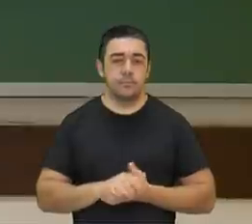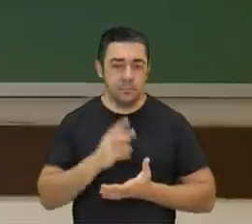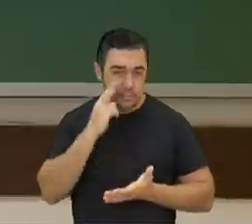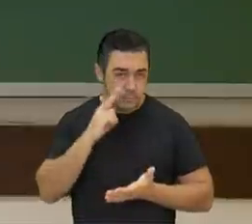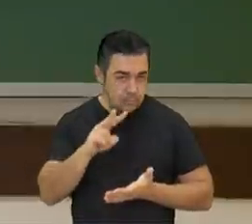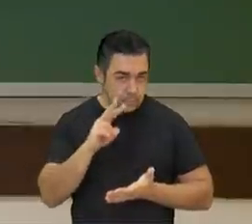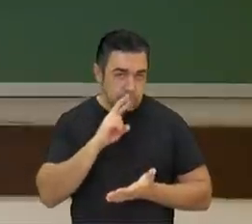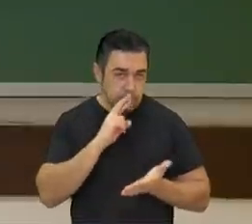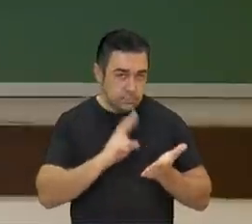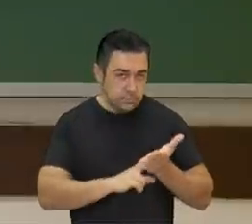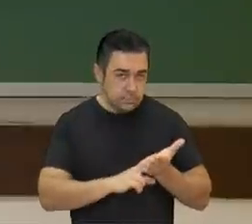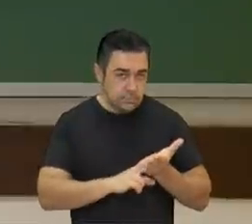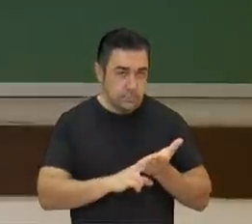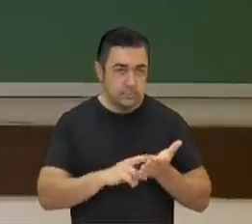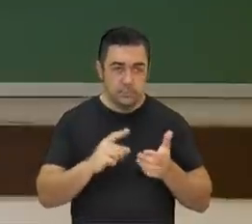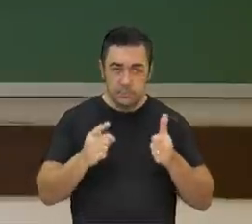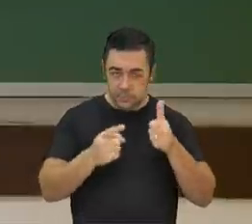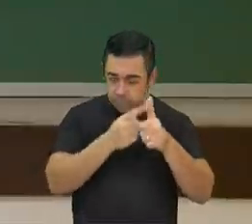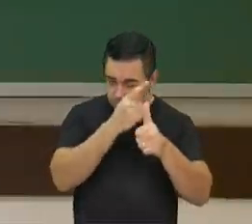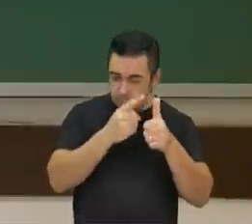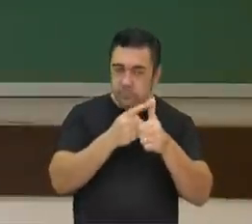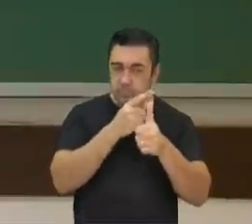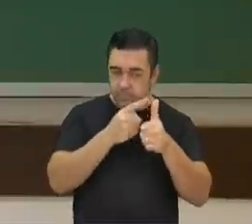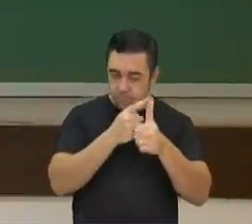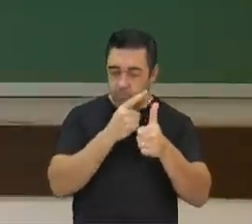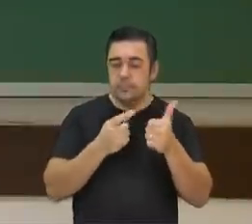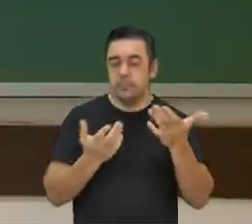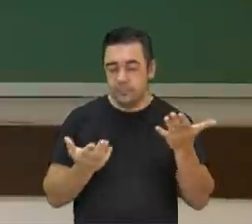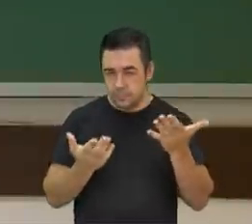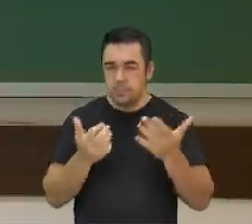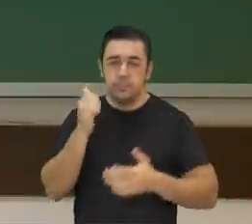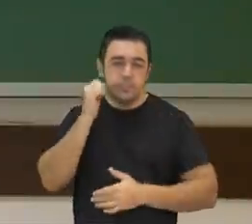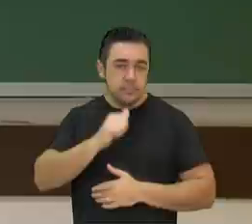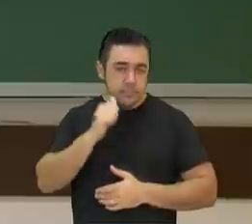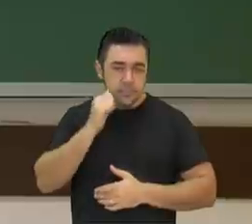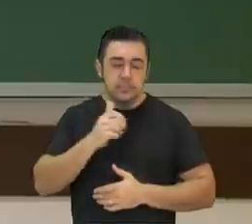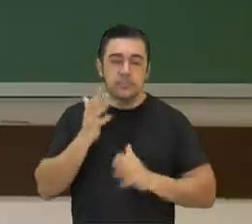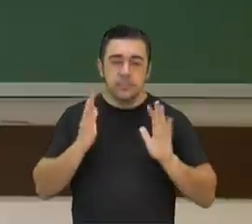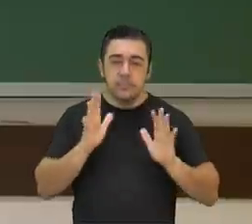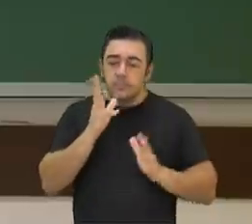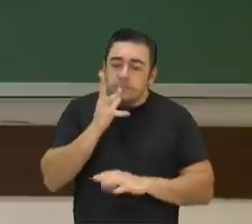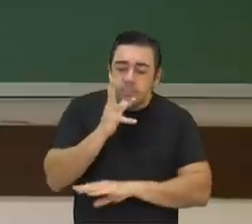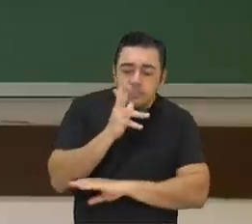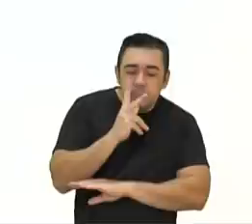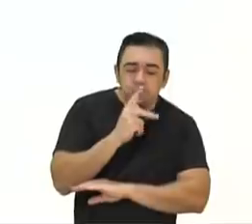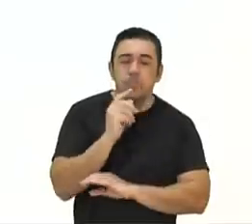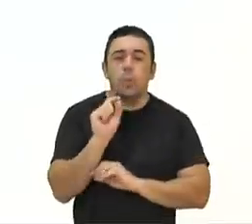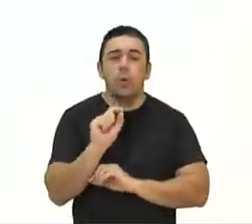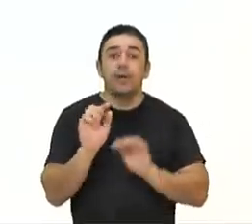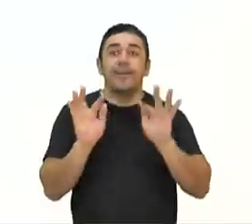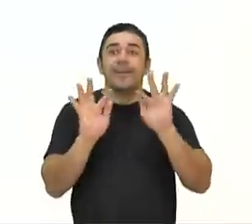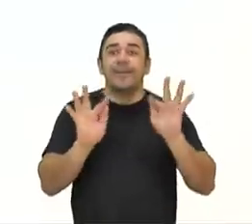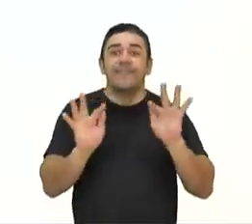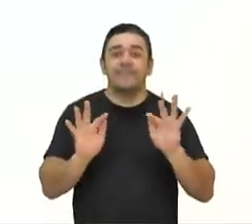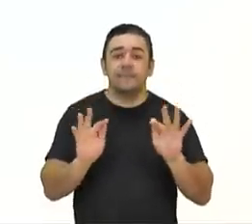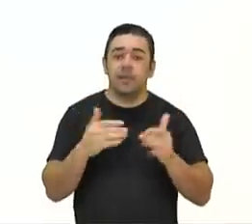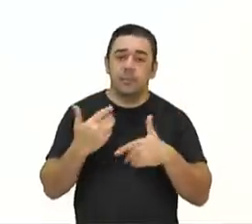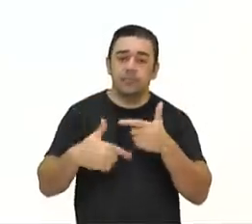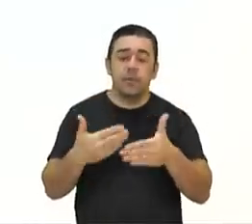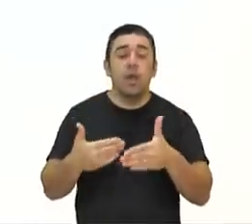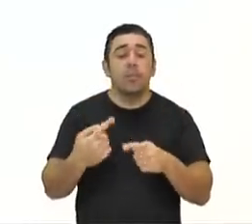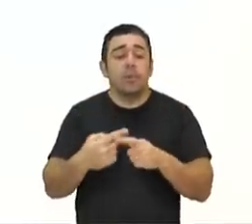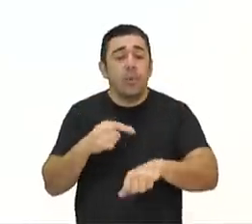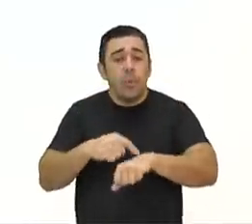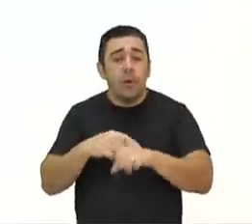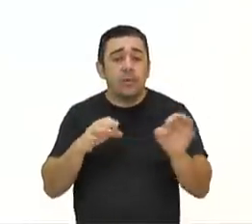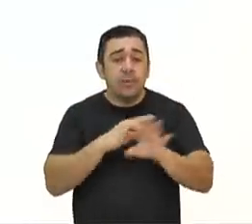Verificando então, pessoal, olha lá, quem marcou a primeira proposta acertou, né? Ela pretende adiar o momento de felicidade, pois uma hora teria